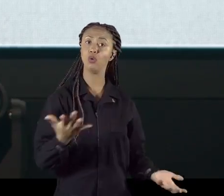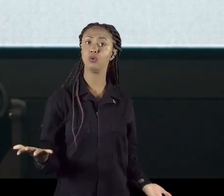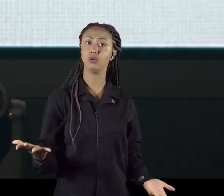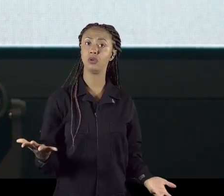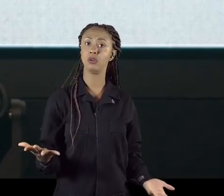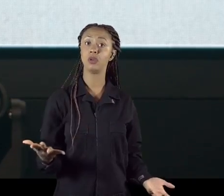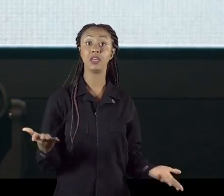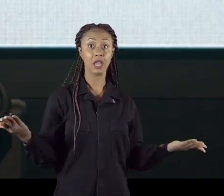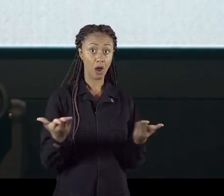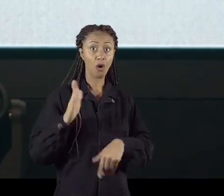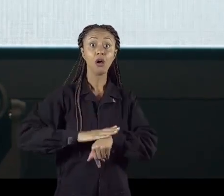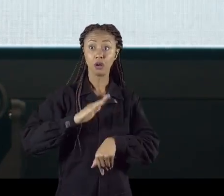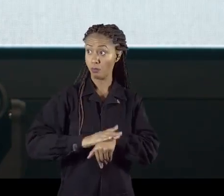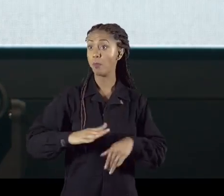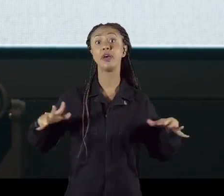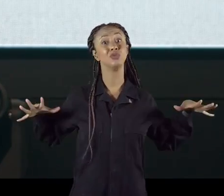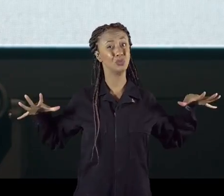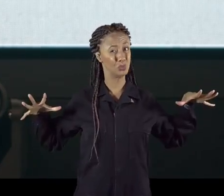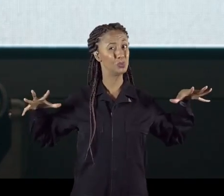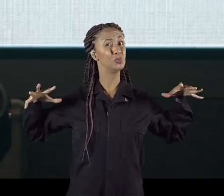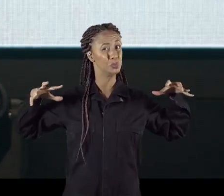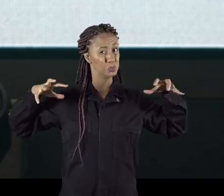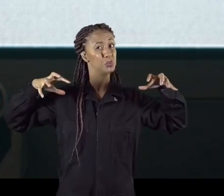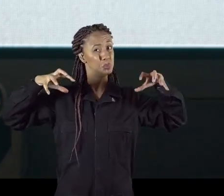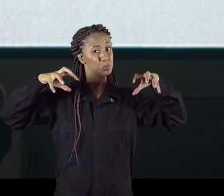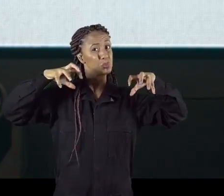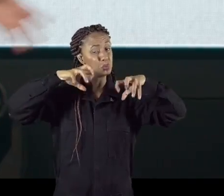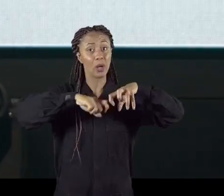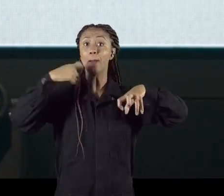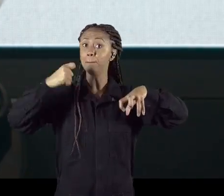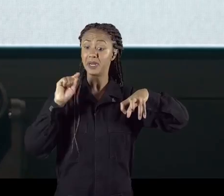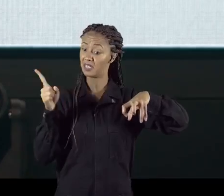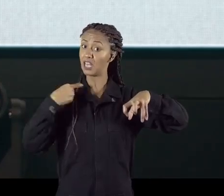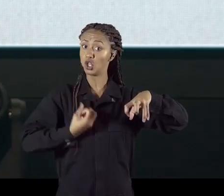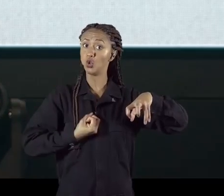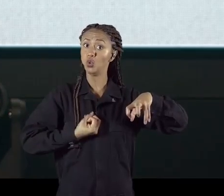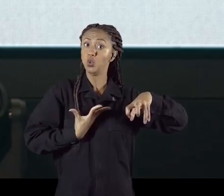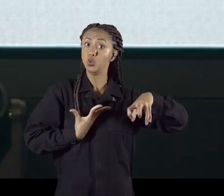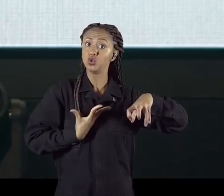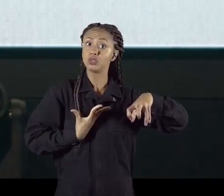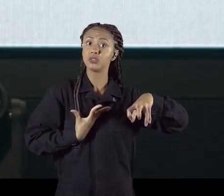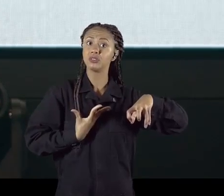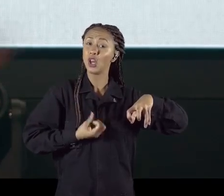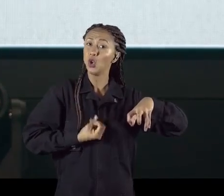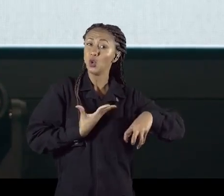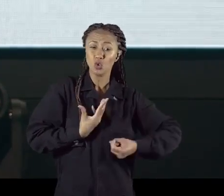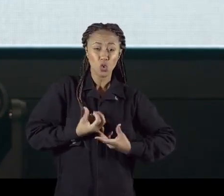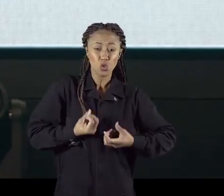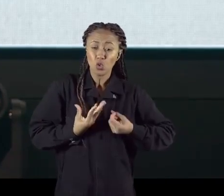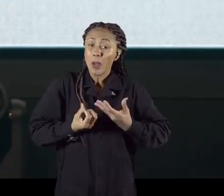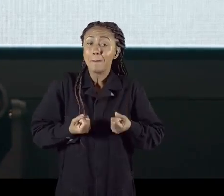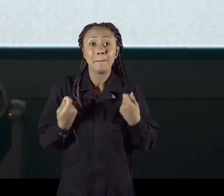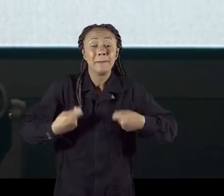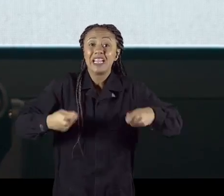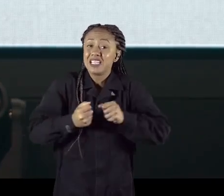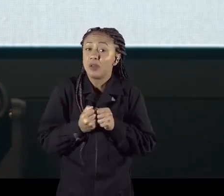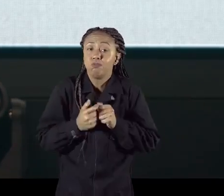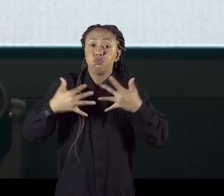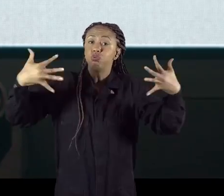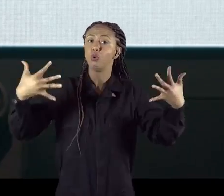vivendo num tempo em que a treva tá cada vez mais estrela e a luz precisa brigar mais isso é mais uns amém igreja